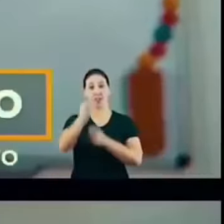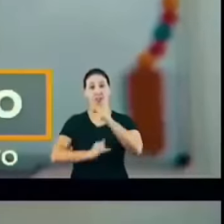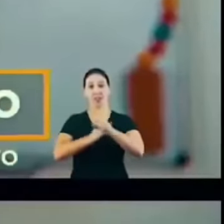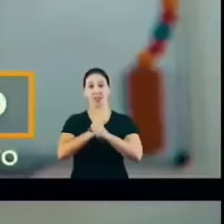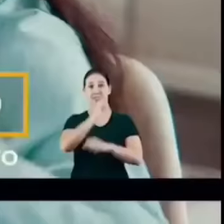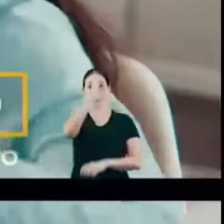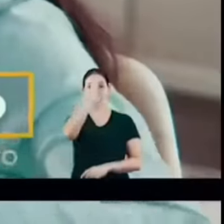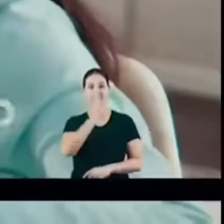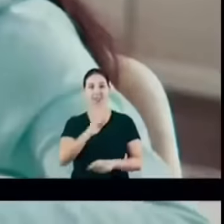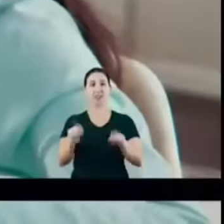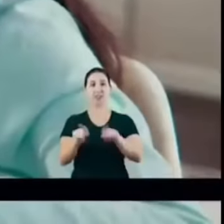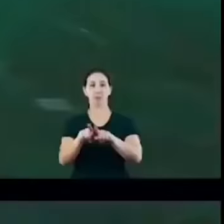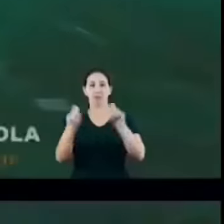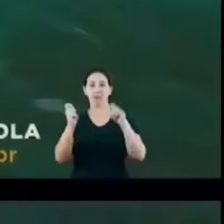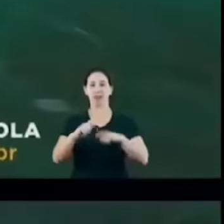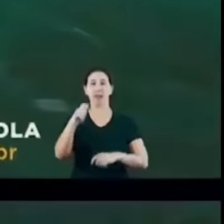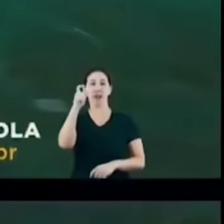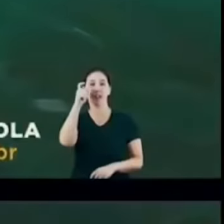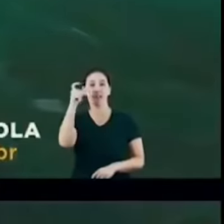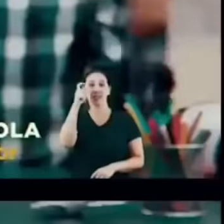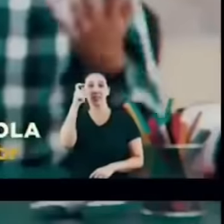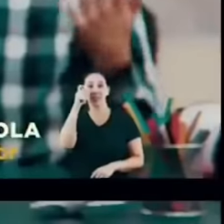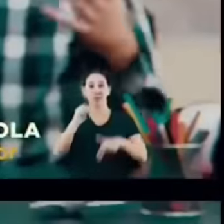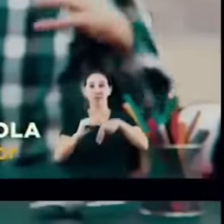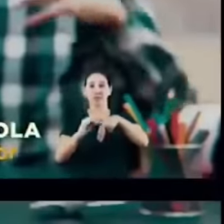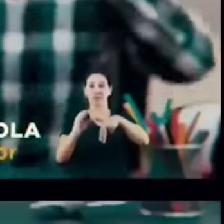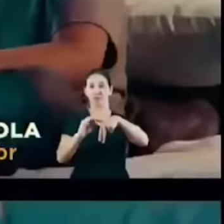e você ainda pode assistir às aulas ao vivo